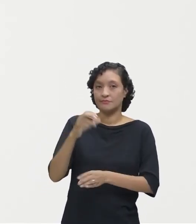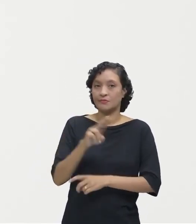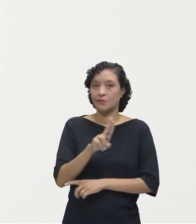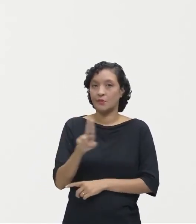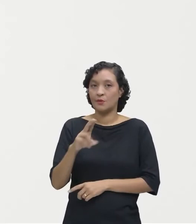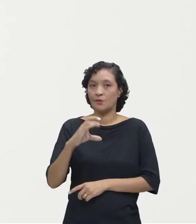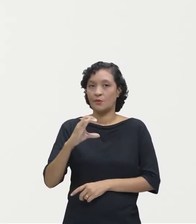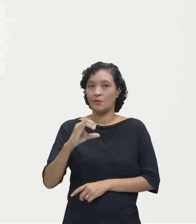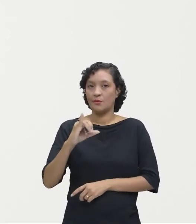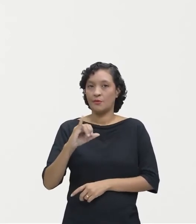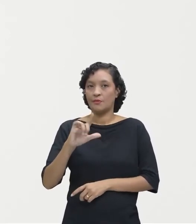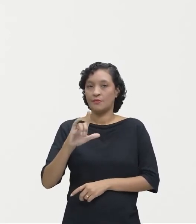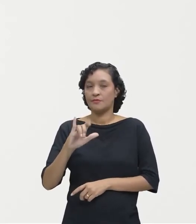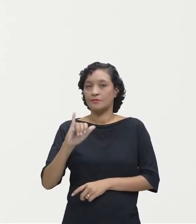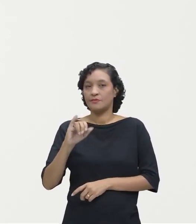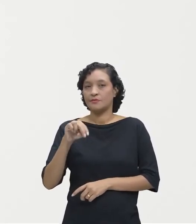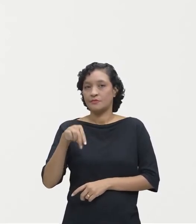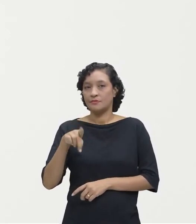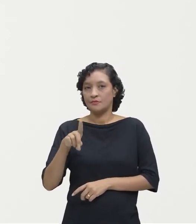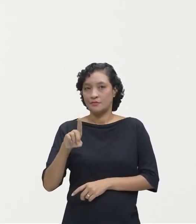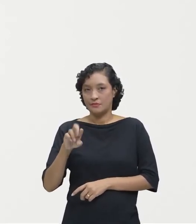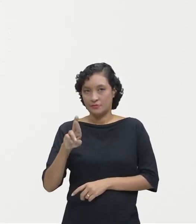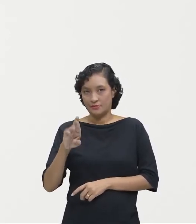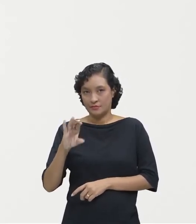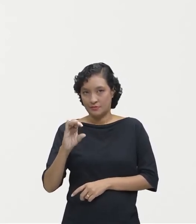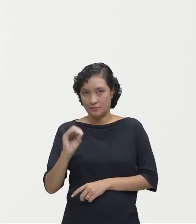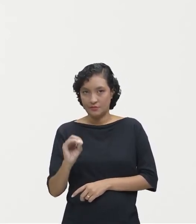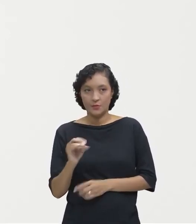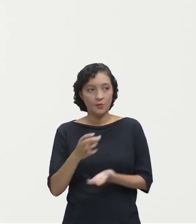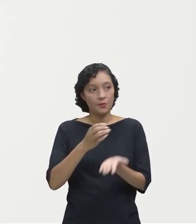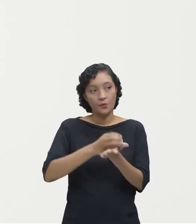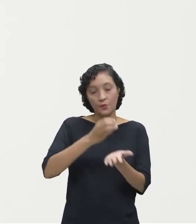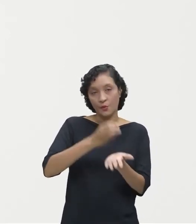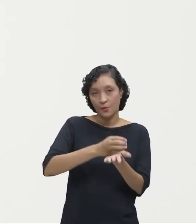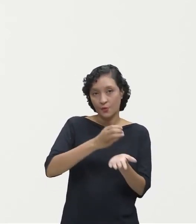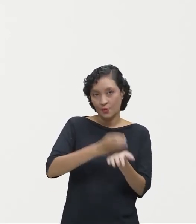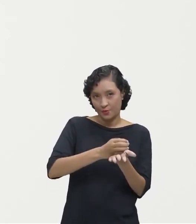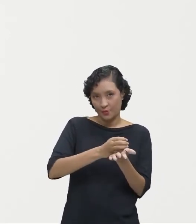A latinha, o copo, o